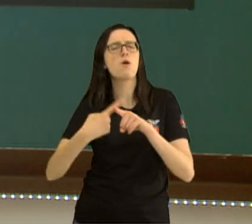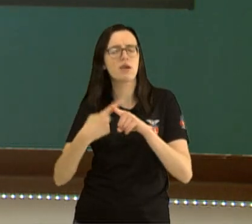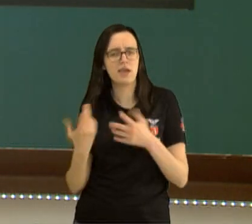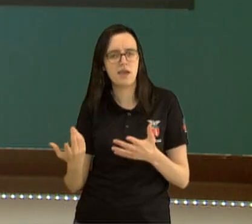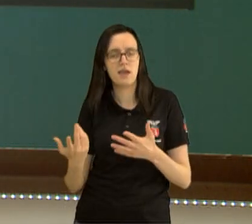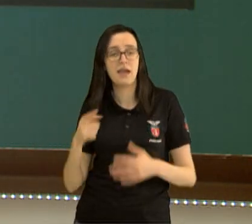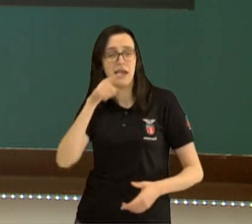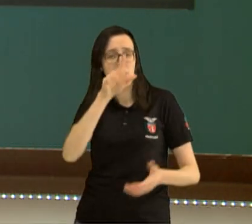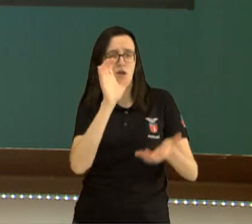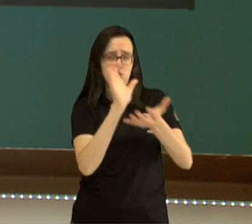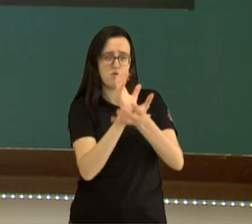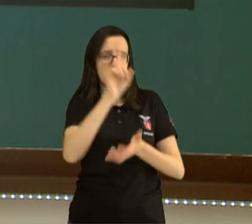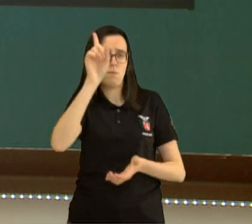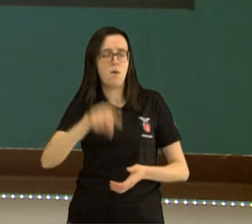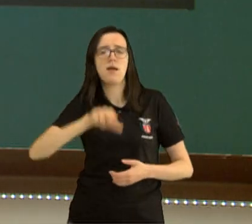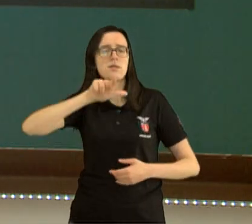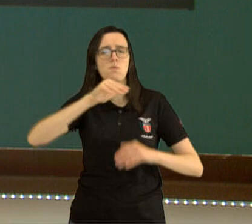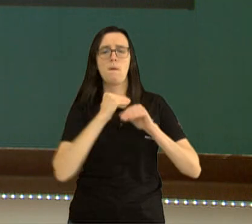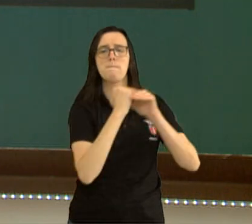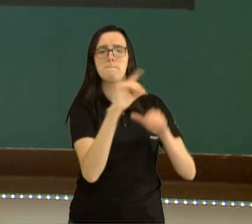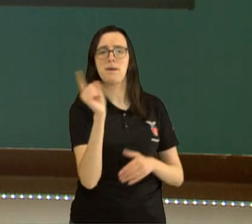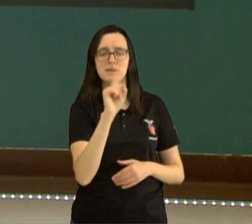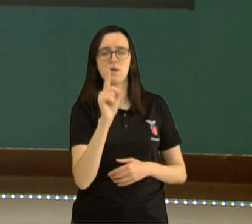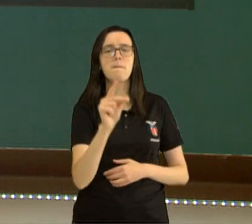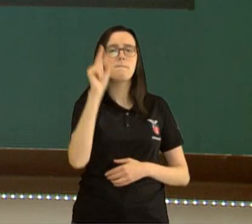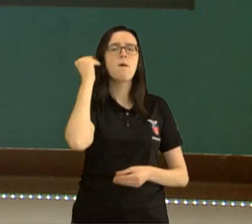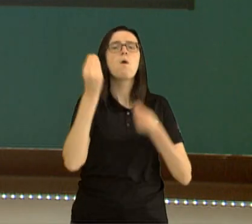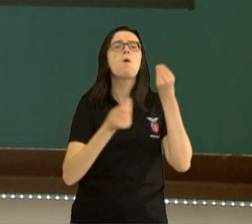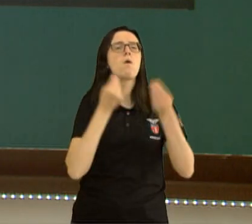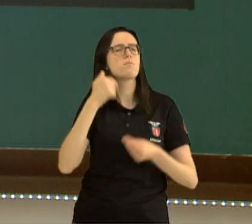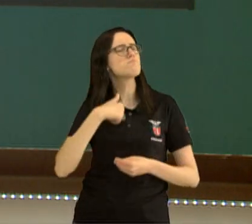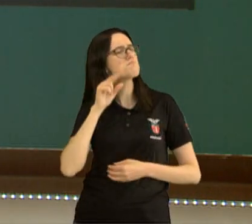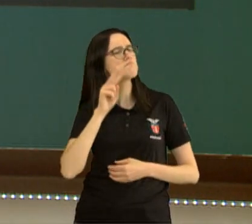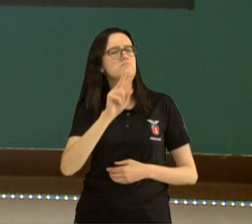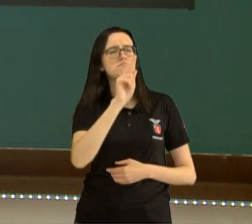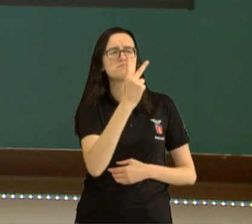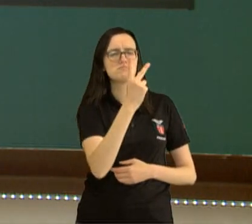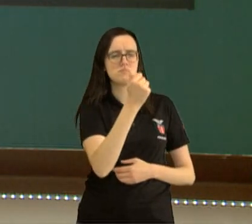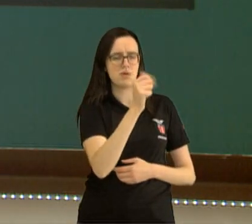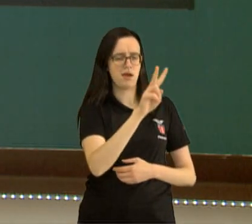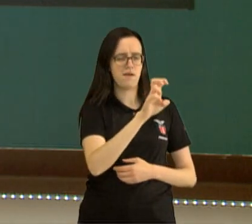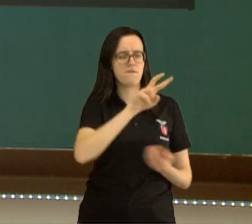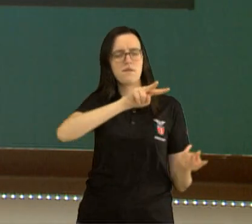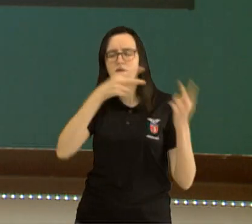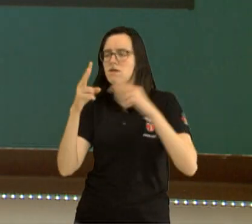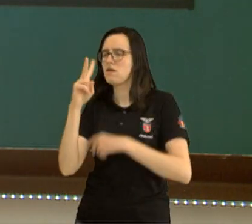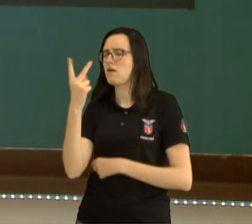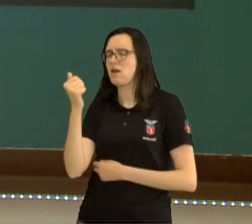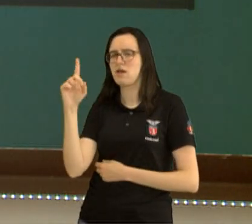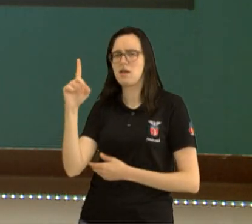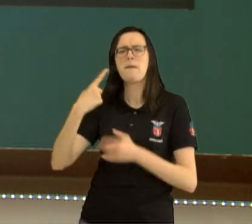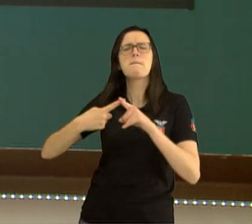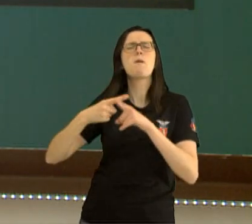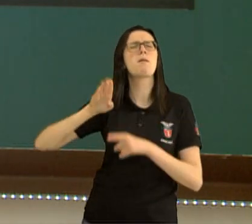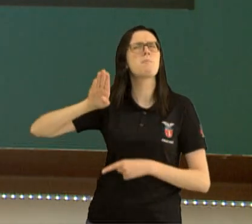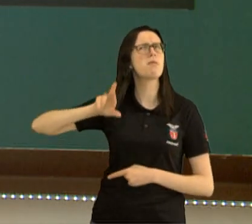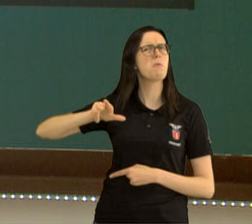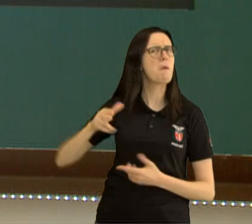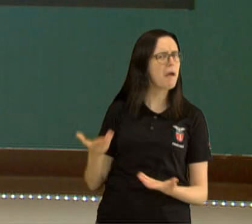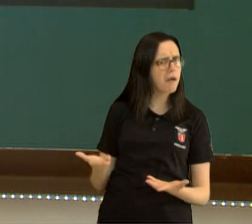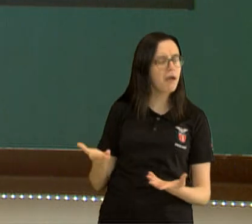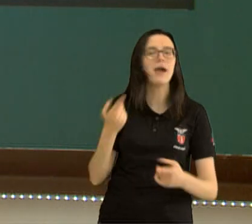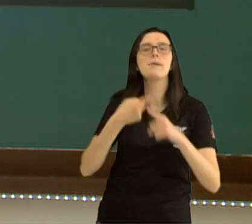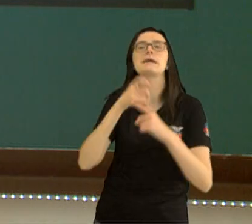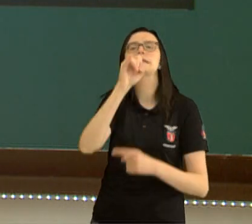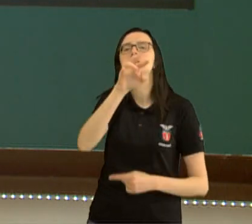verbo irregular. A forma de passado dele é com had, tá ok? Por que não poderia ser a letra B? Se você está